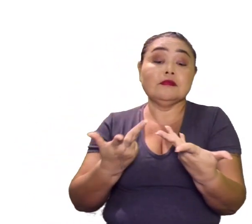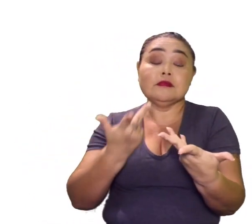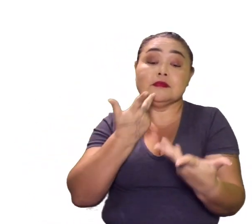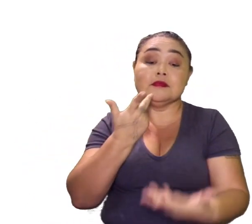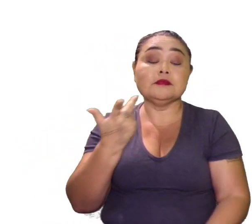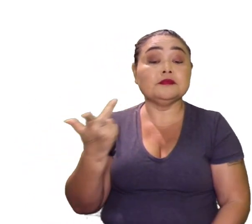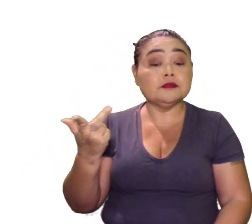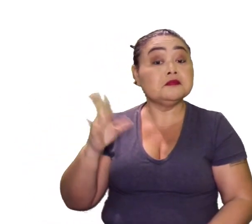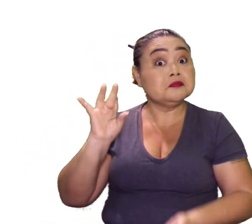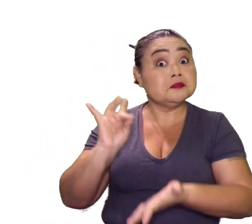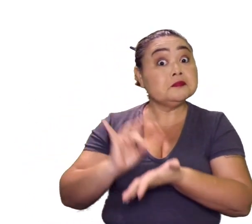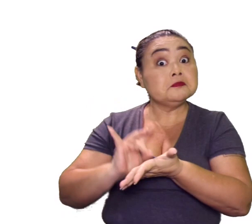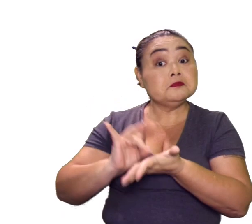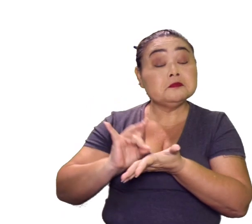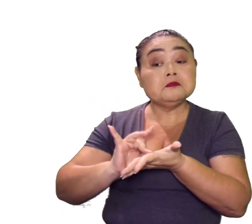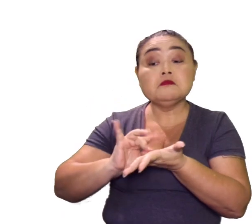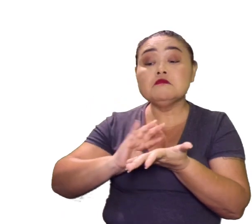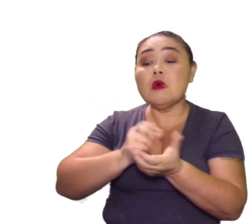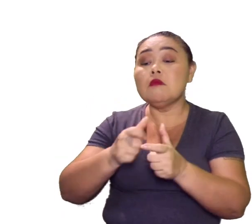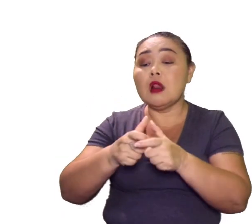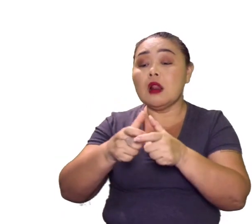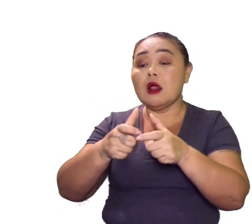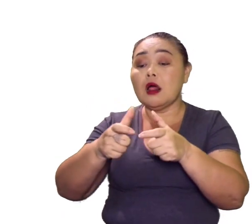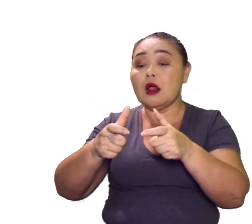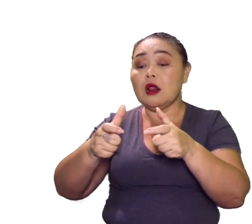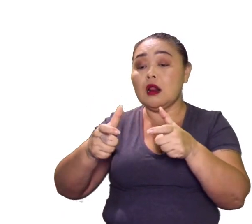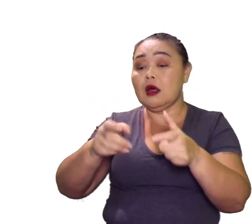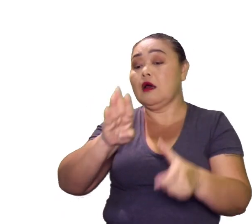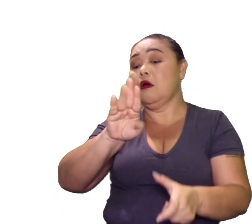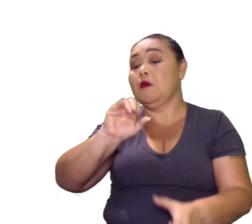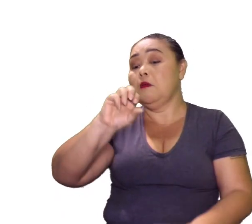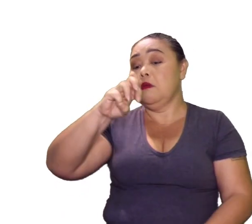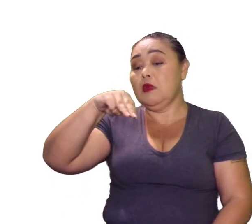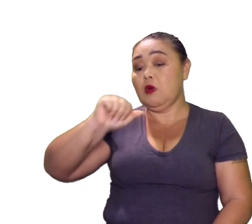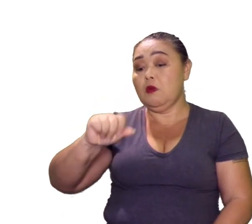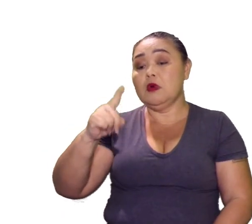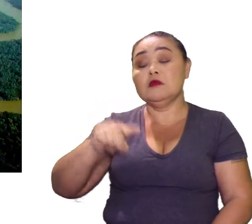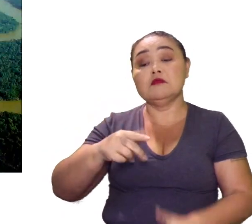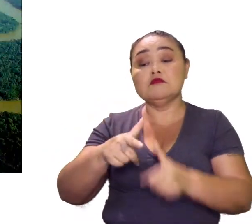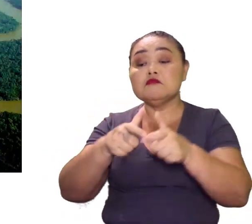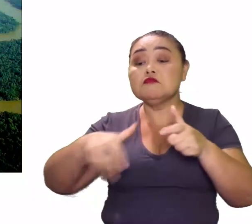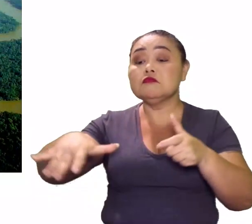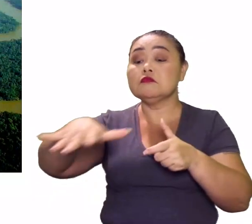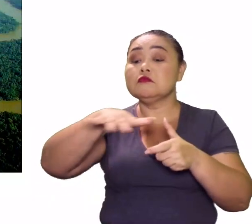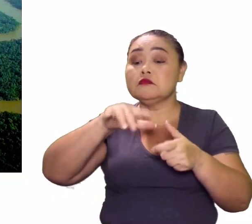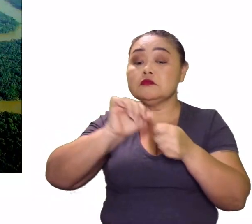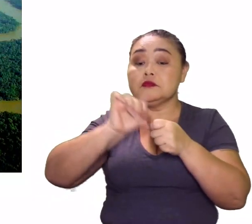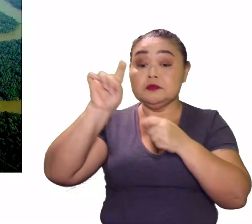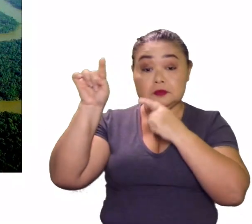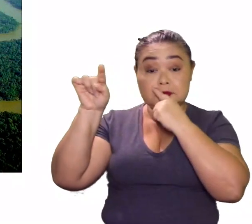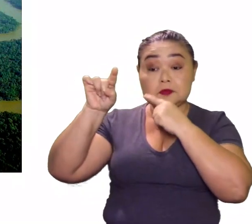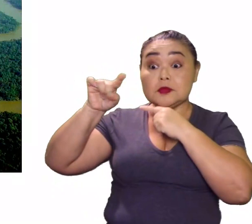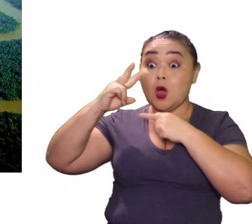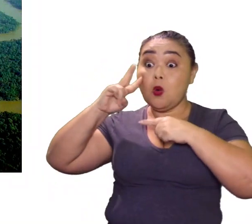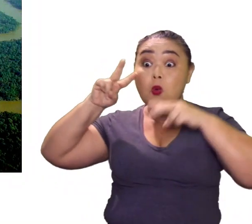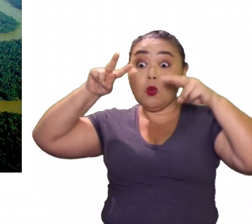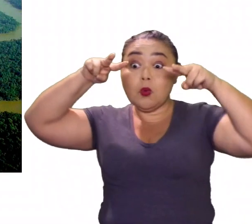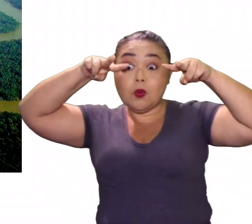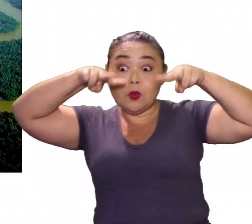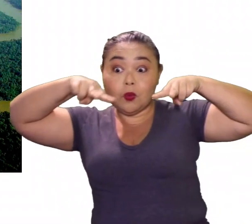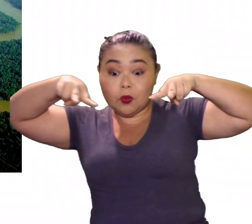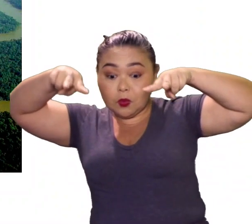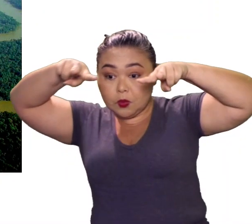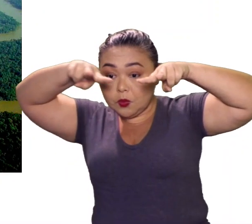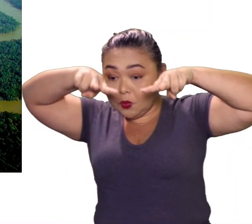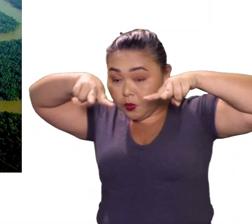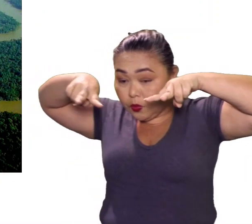um maior bioma, né? Estamos falando do maior bioma do planeta Terra. Olha só a vista aérea da Amazônia,